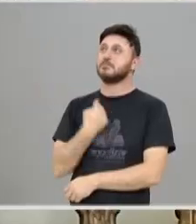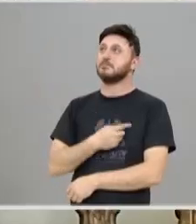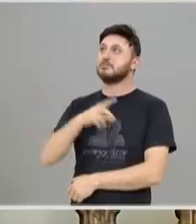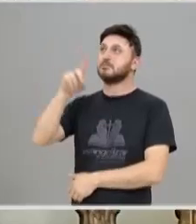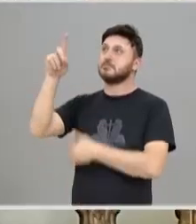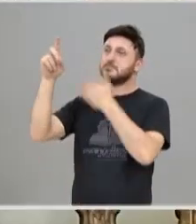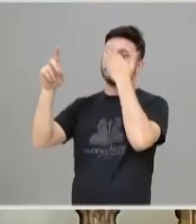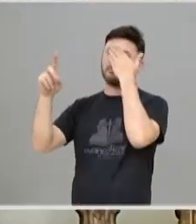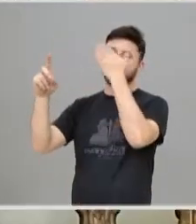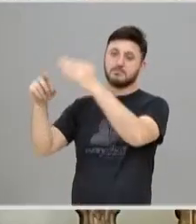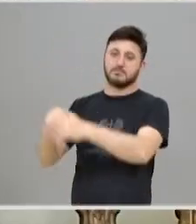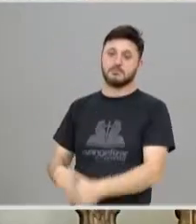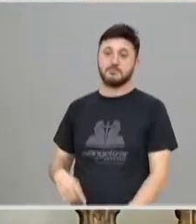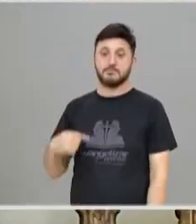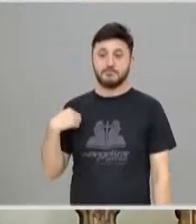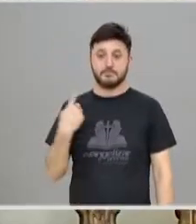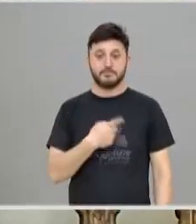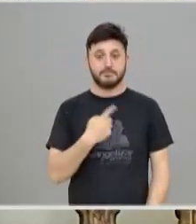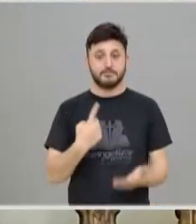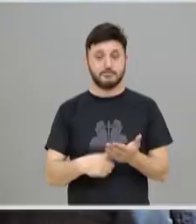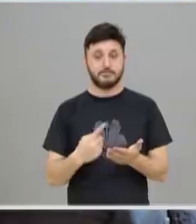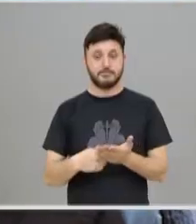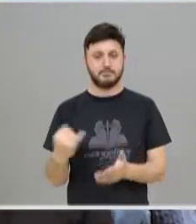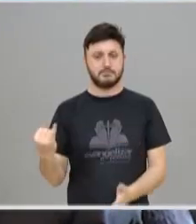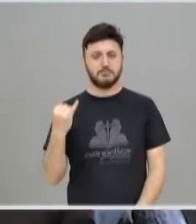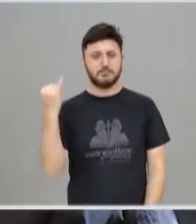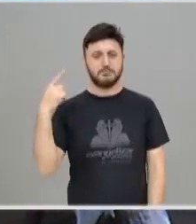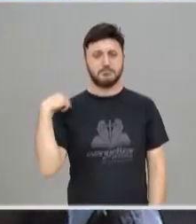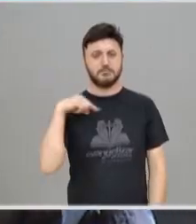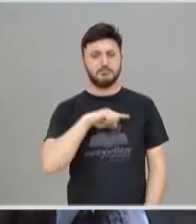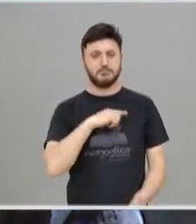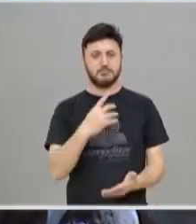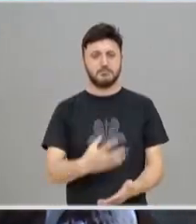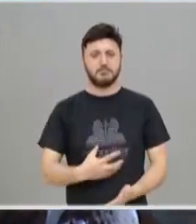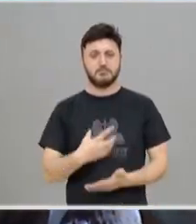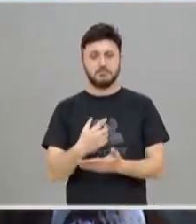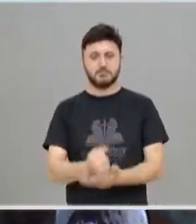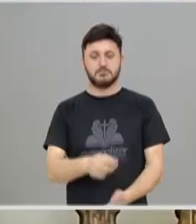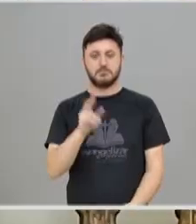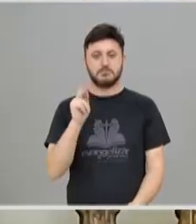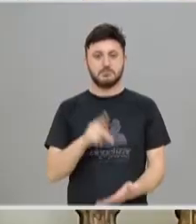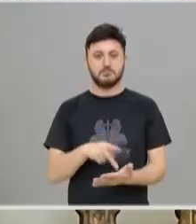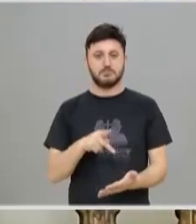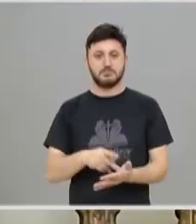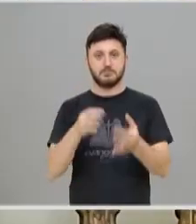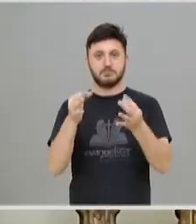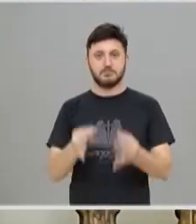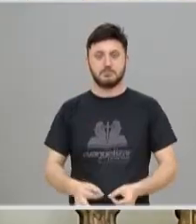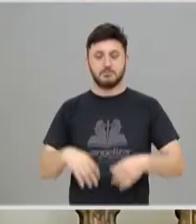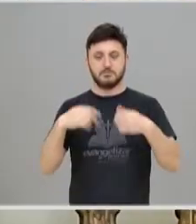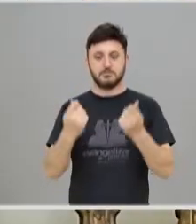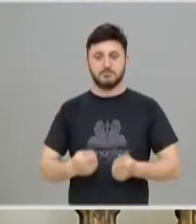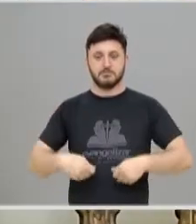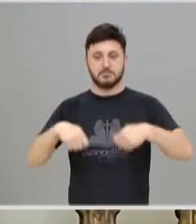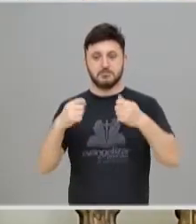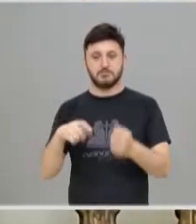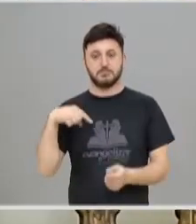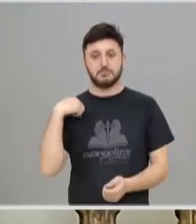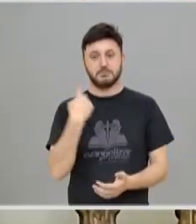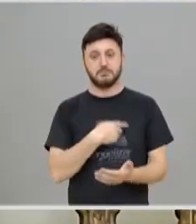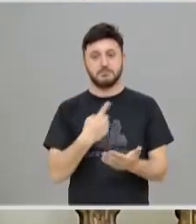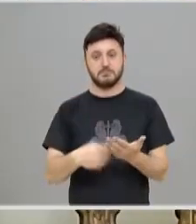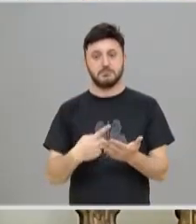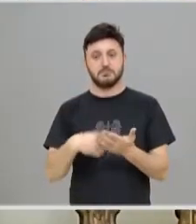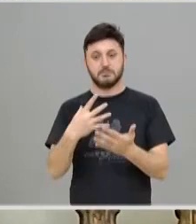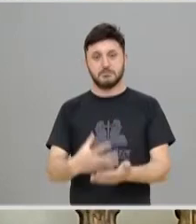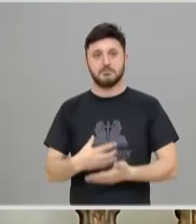Deus. Demos graças ao Senhor e nosso Deus. É nosso dever e nossa salvação. Na verdade, é justo e necessário, é